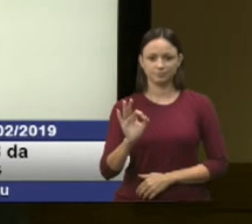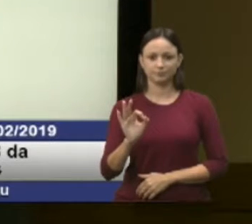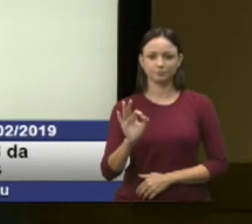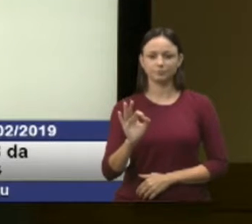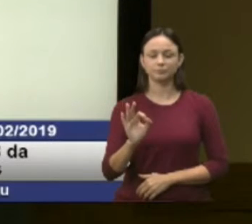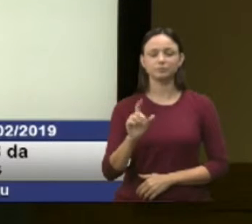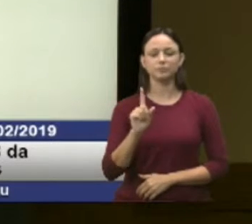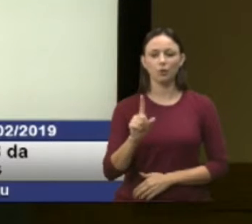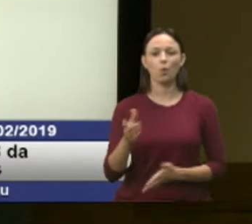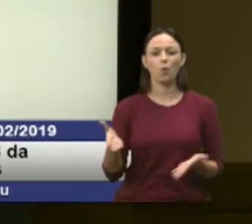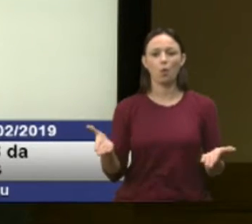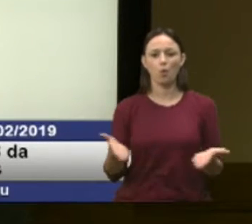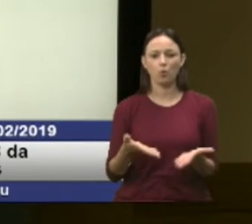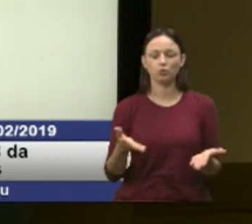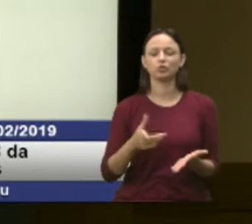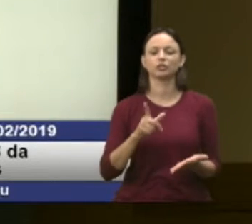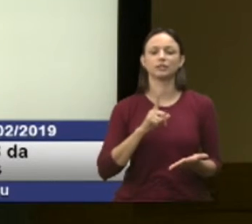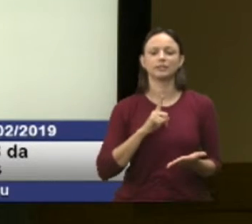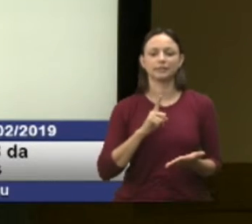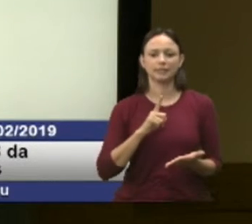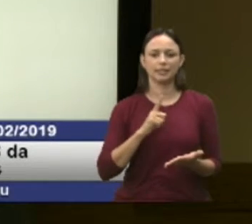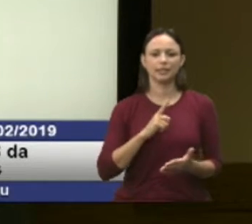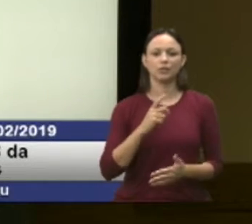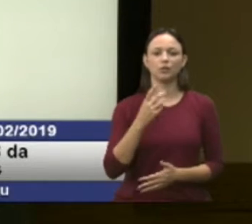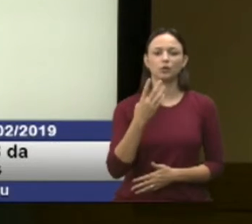E hoje nós estamos com